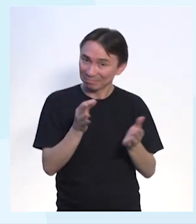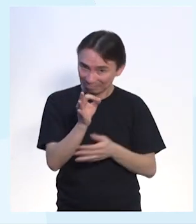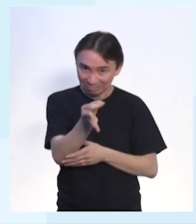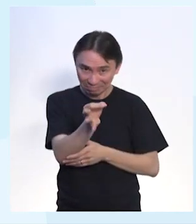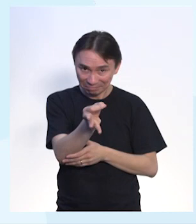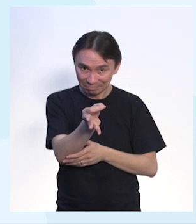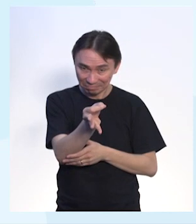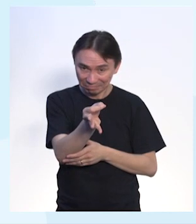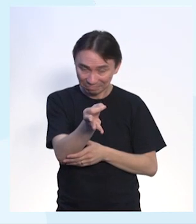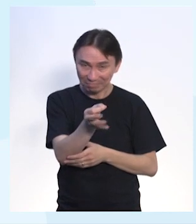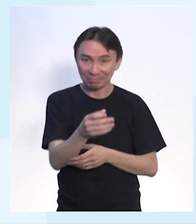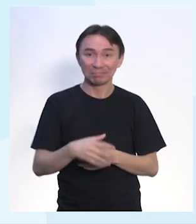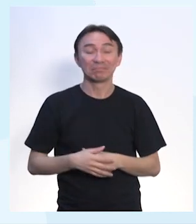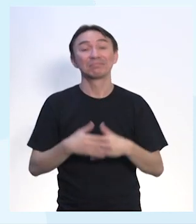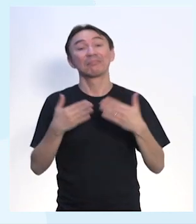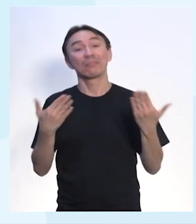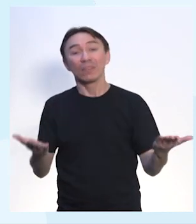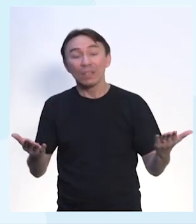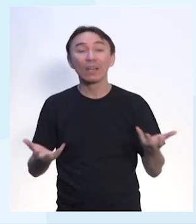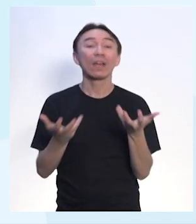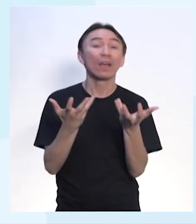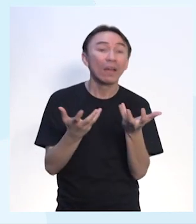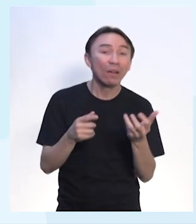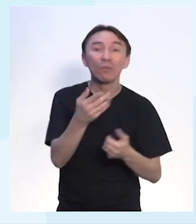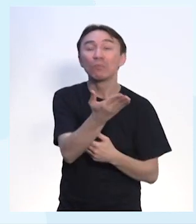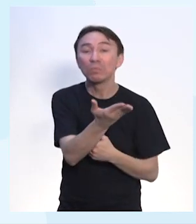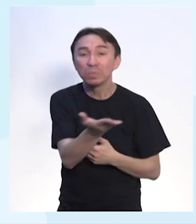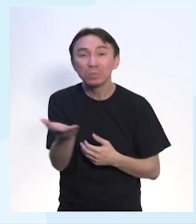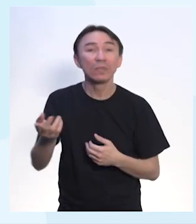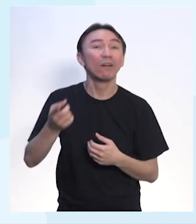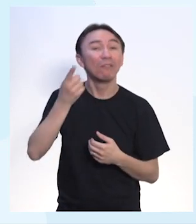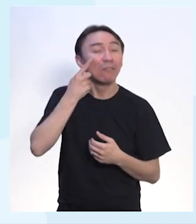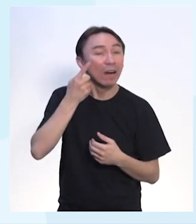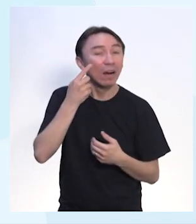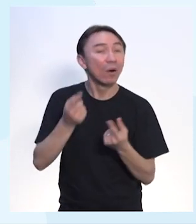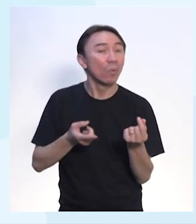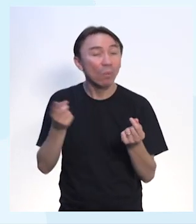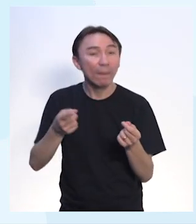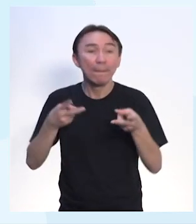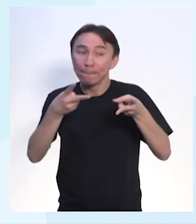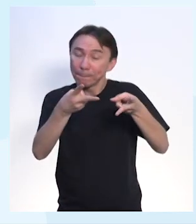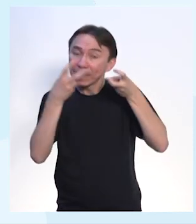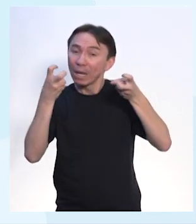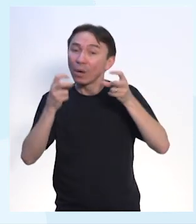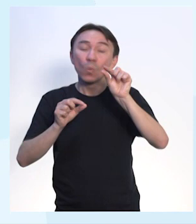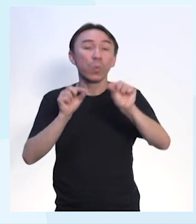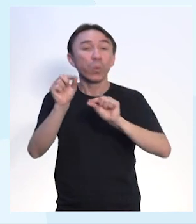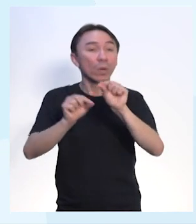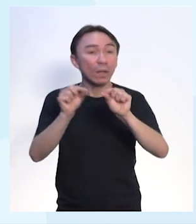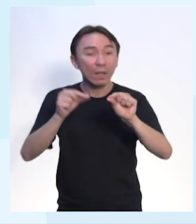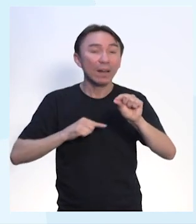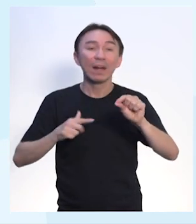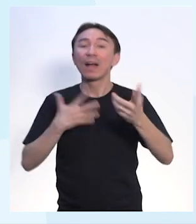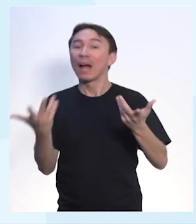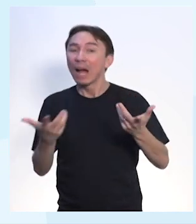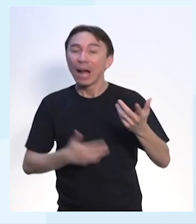Sim. Então eu quero que vocês identifiquem aí, sempre observem esse formato aí, ambas, no caso A e B, seria